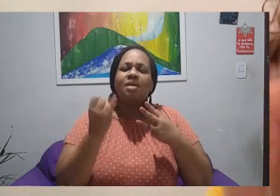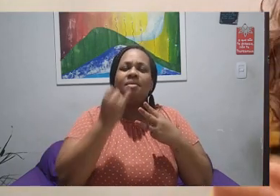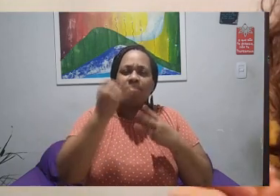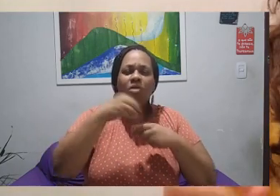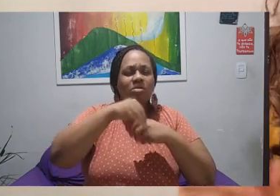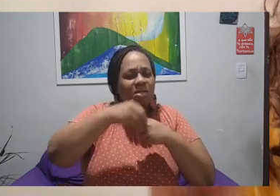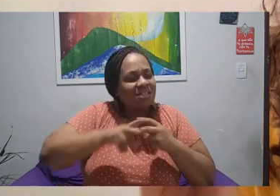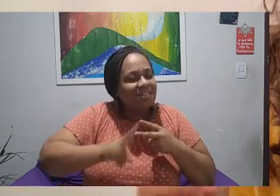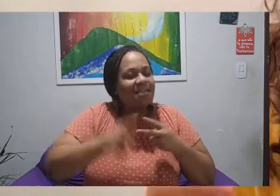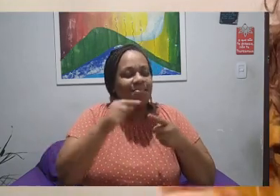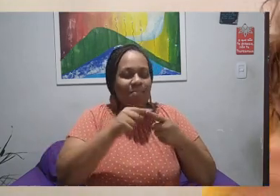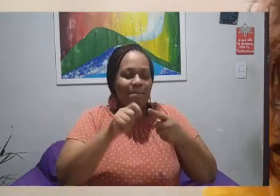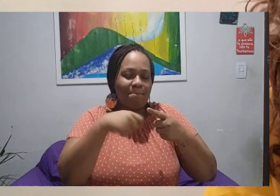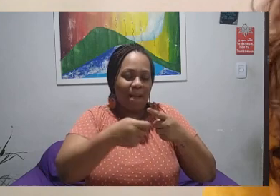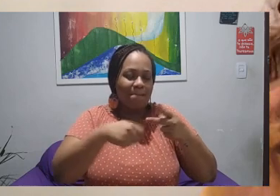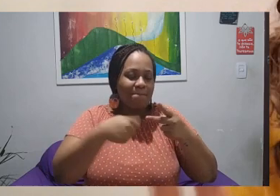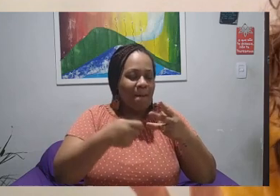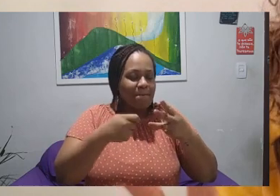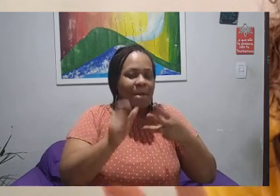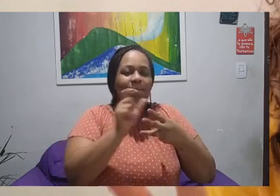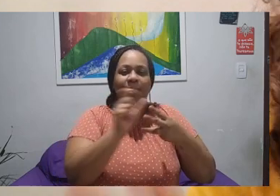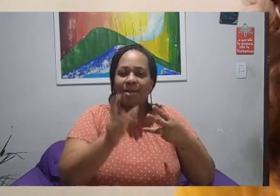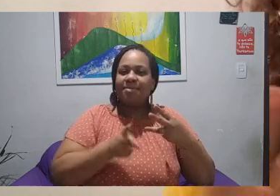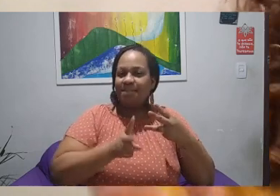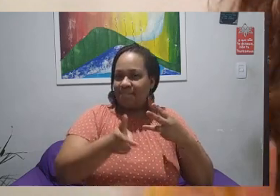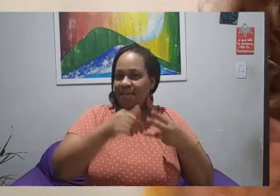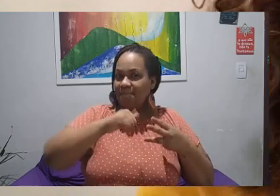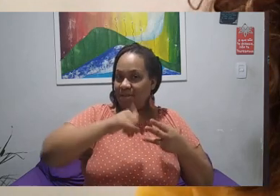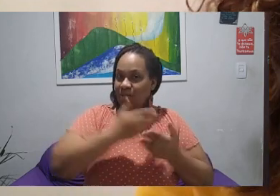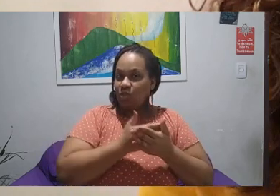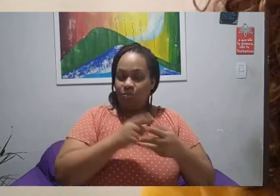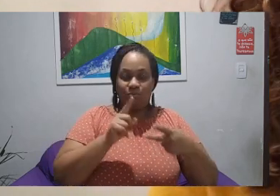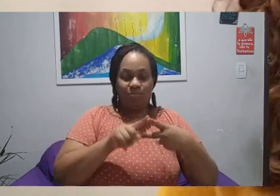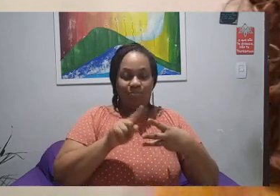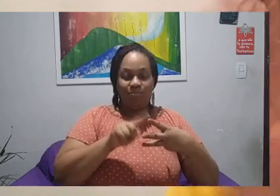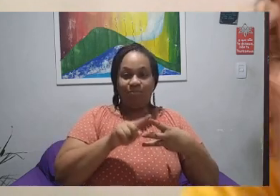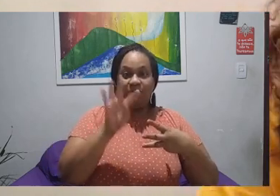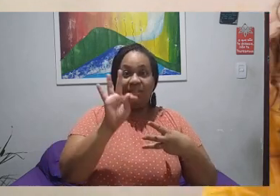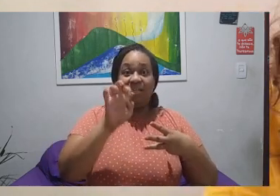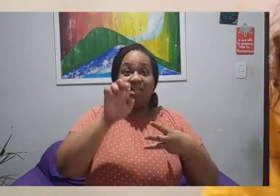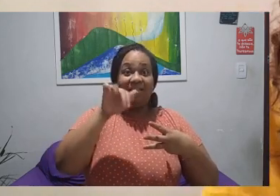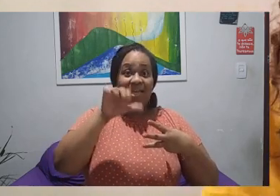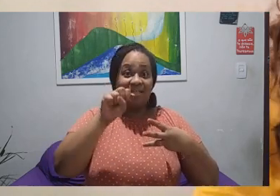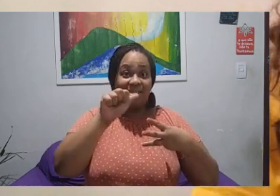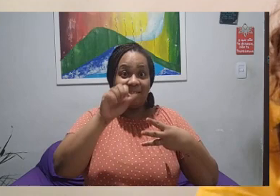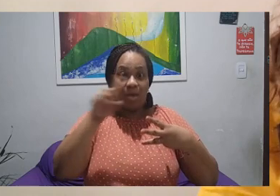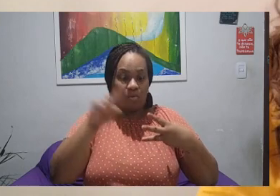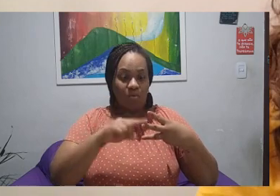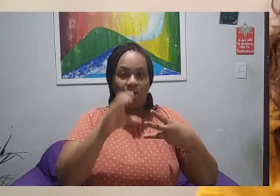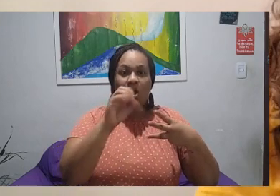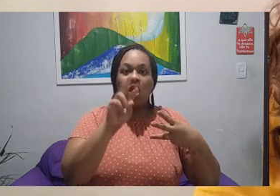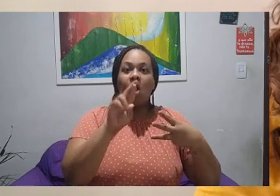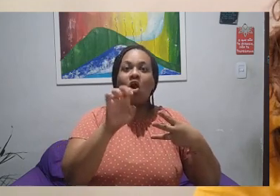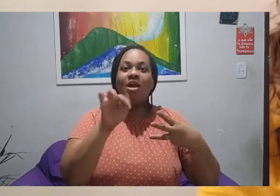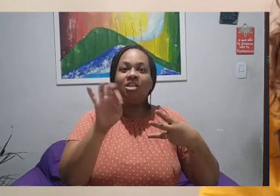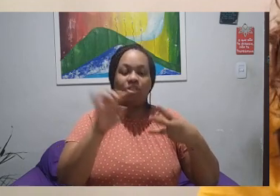que são aquelas coisinhas que você vai ouvir para sempre se você quiser dar o prosseguimento ao estudo da eletrônica, que é a tensão, a